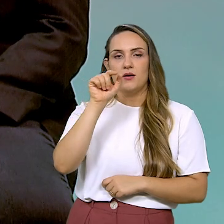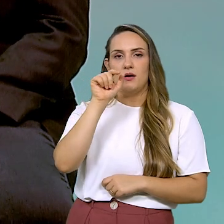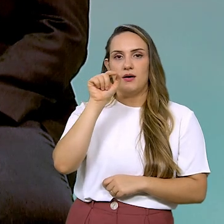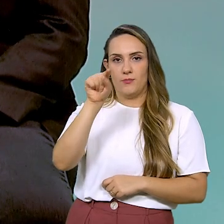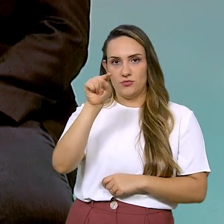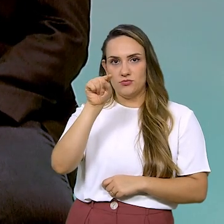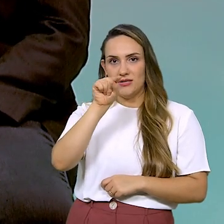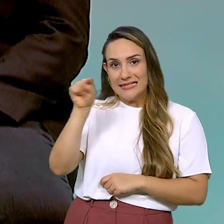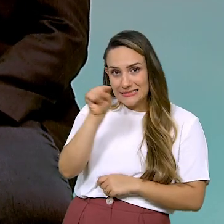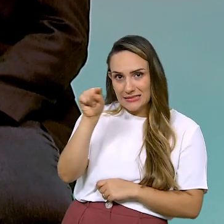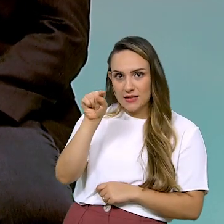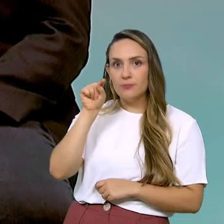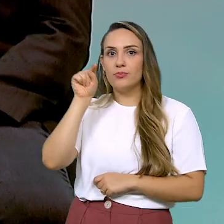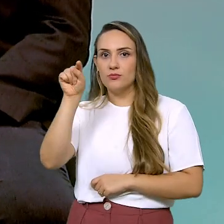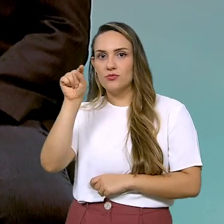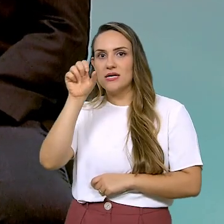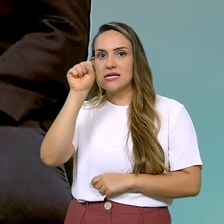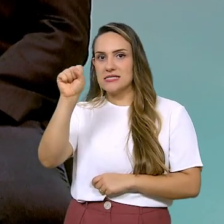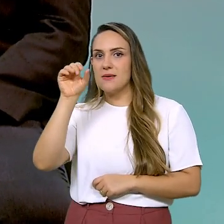@gabriel._sb,